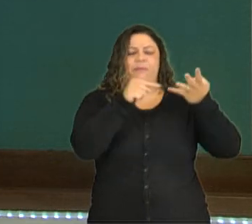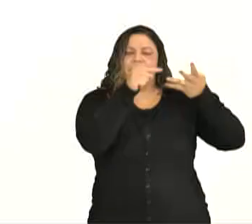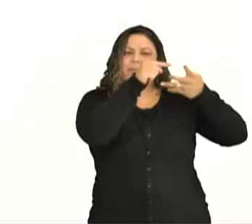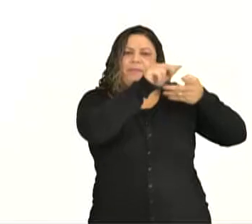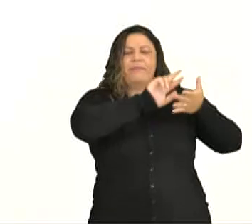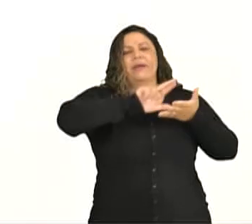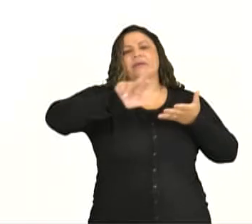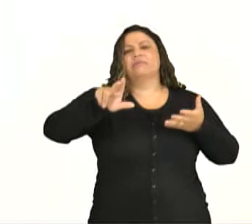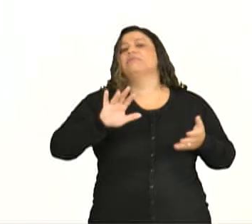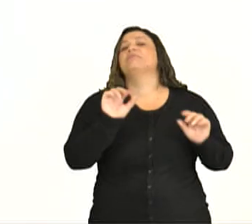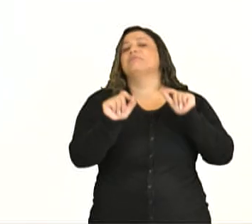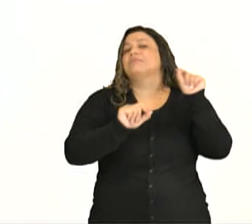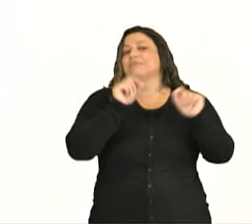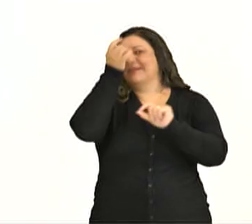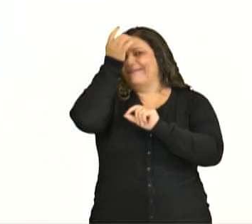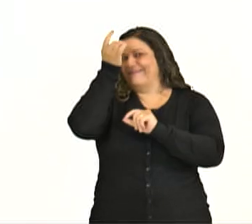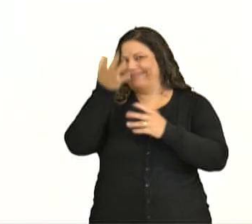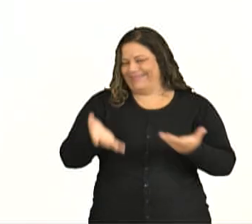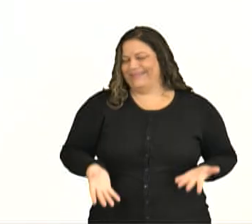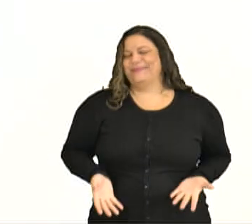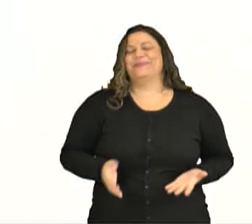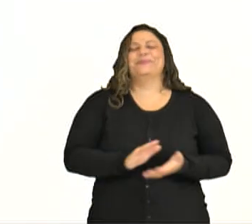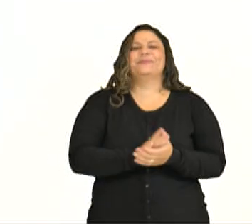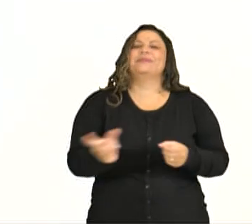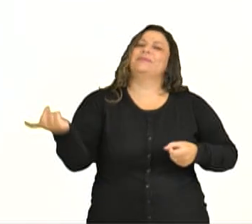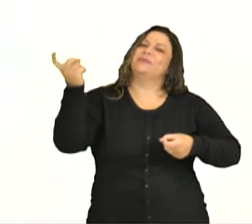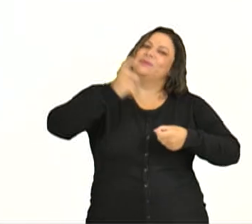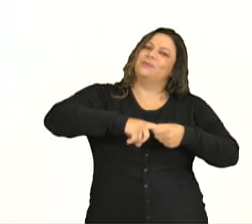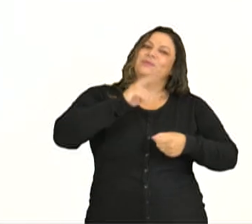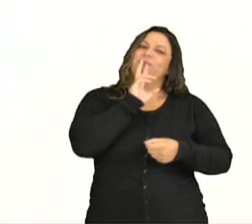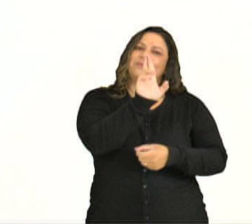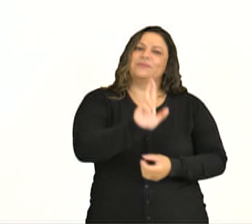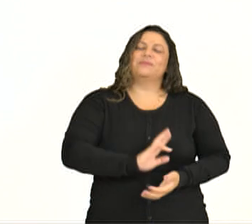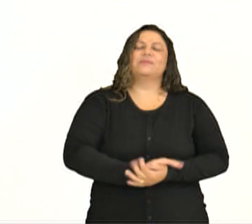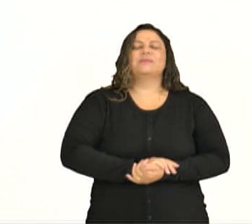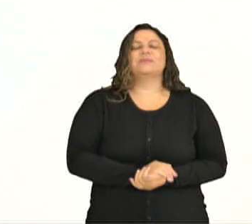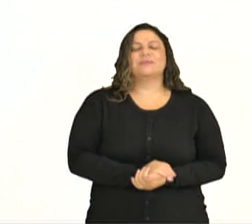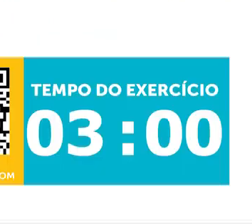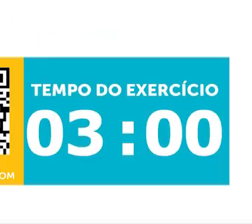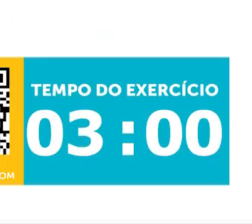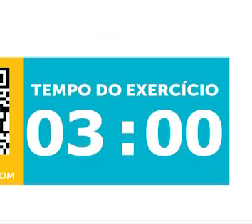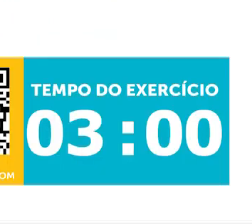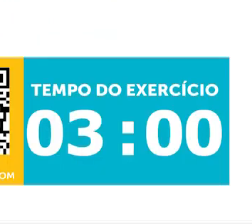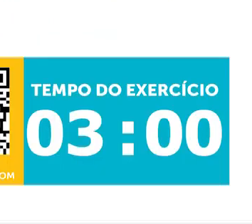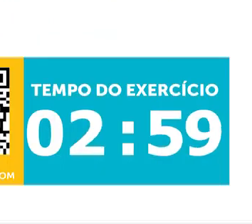anteriores? Essa tá fácil. Logo voltamos com a resposta.